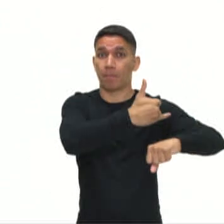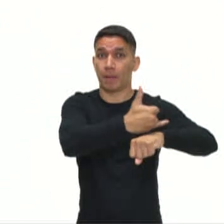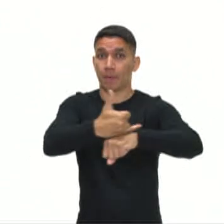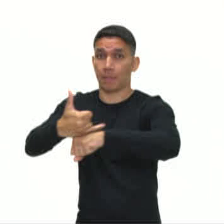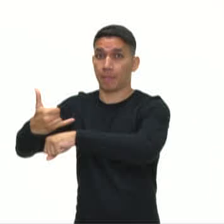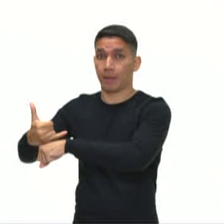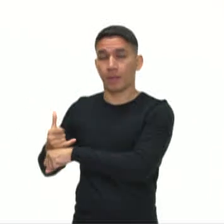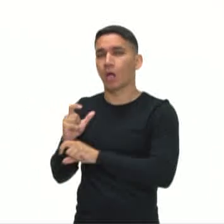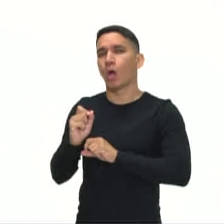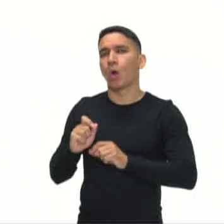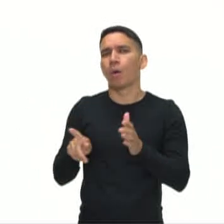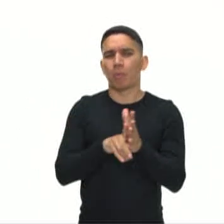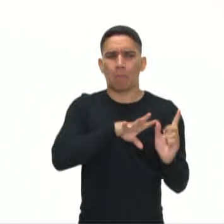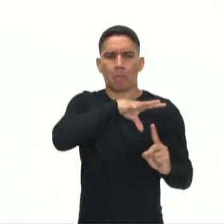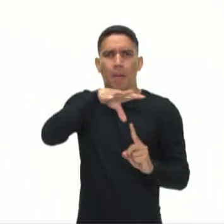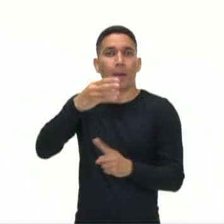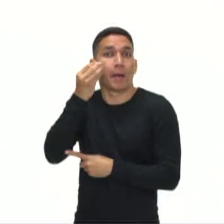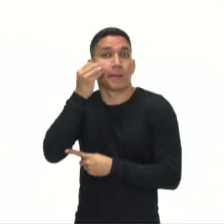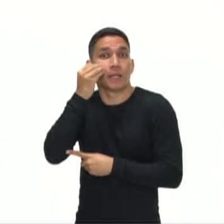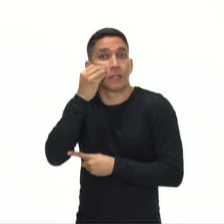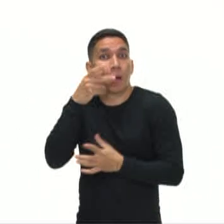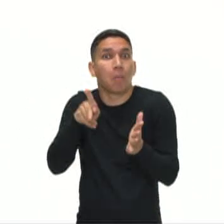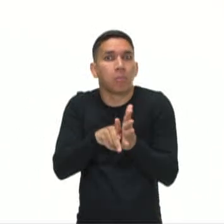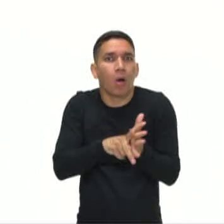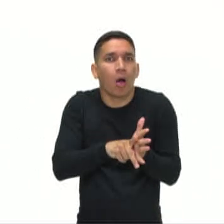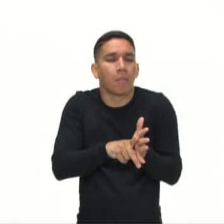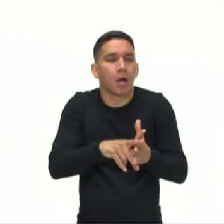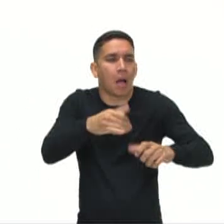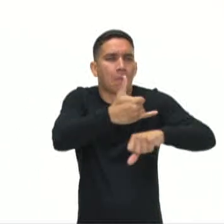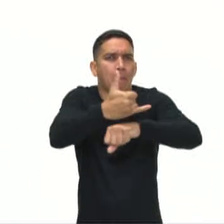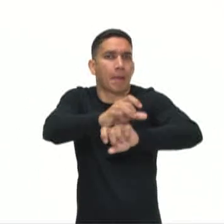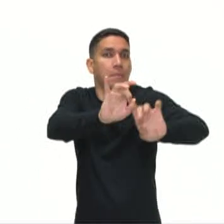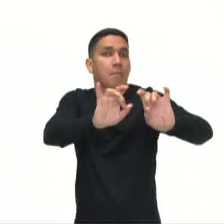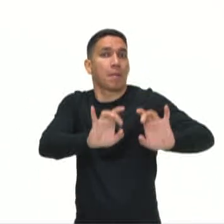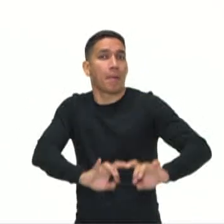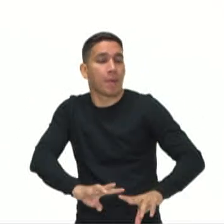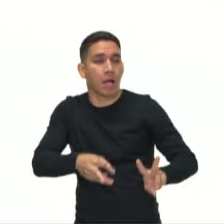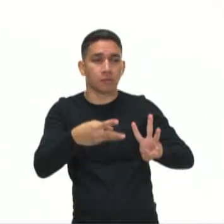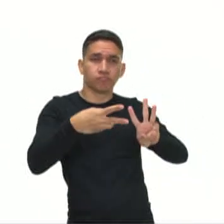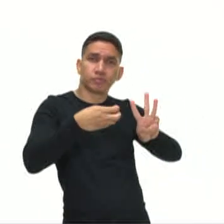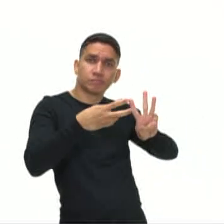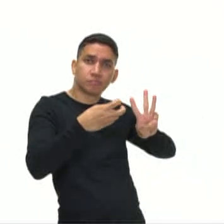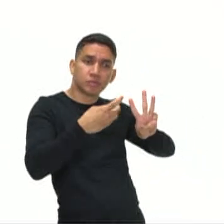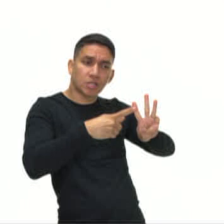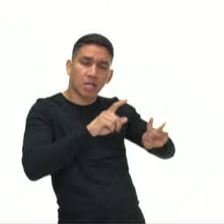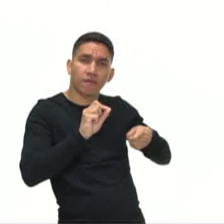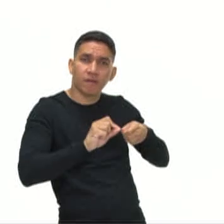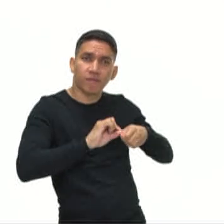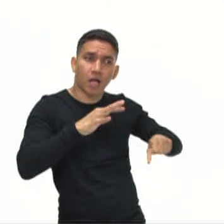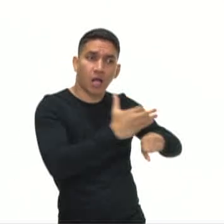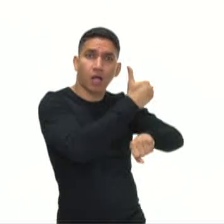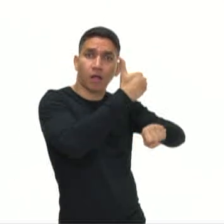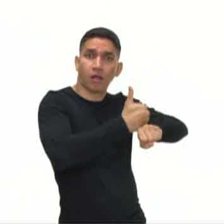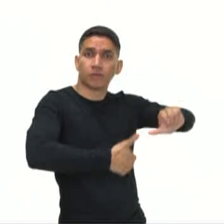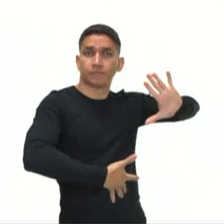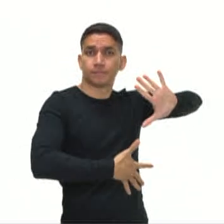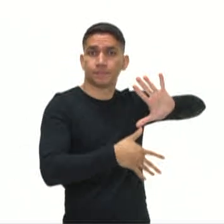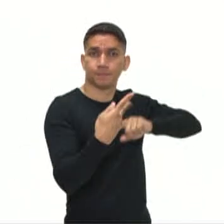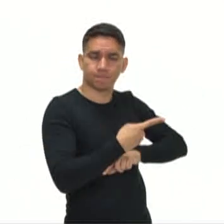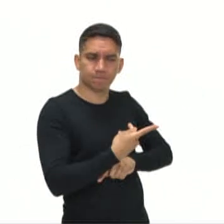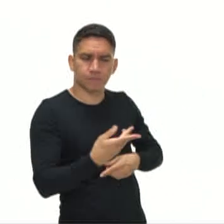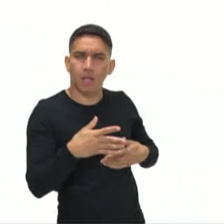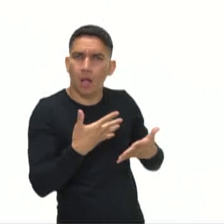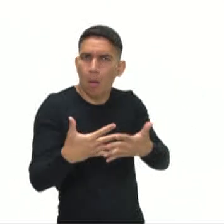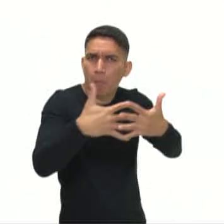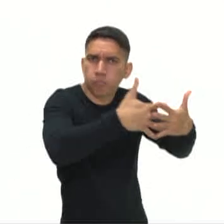A monarquia buscou acumular metais preciosos por meio da exploração do trabalho indígena nas colônias da América. Já